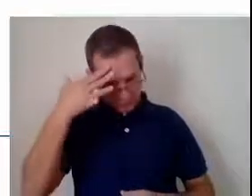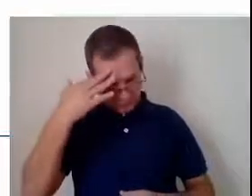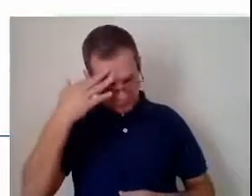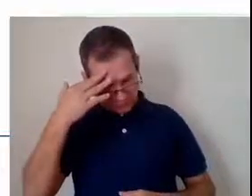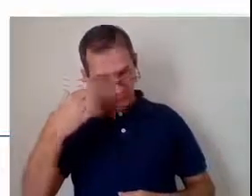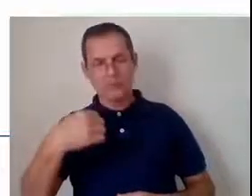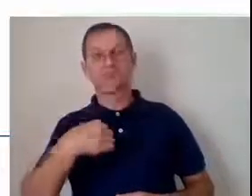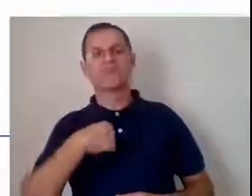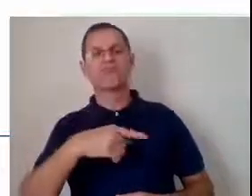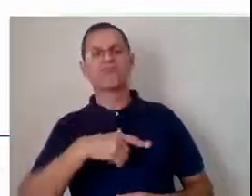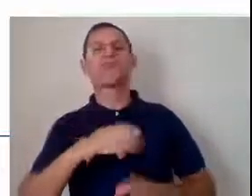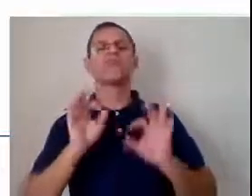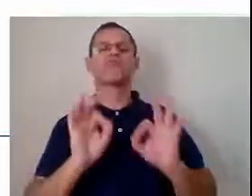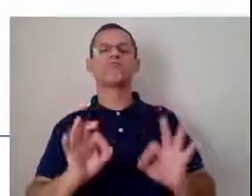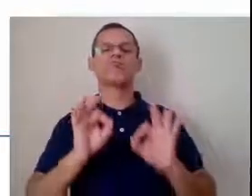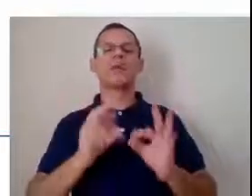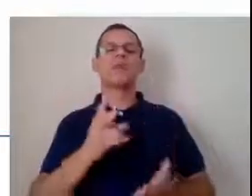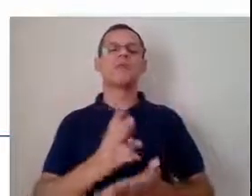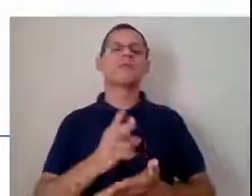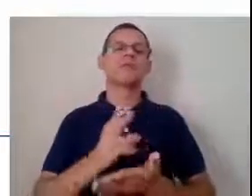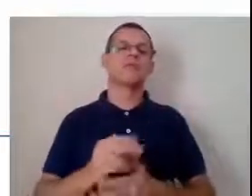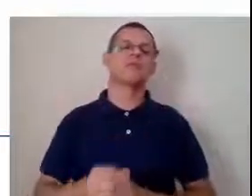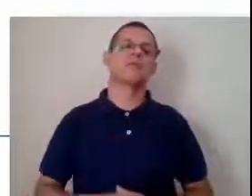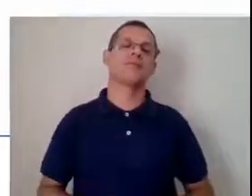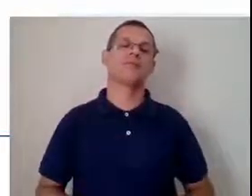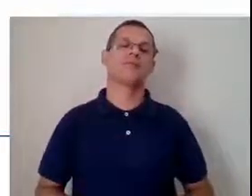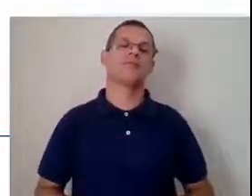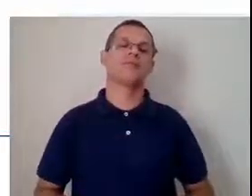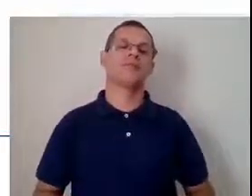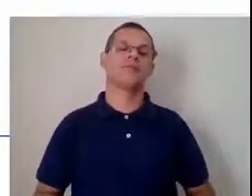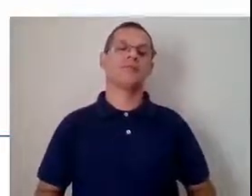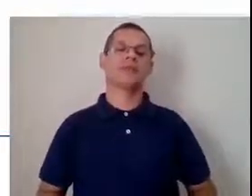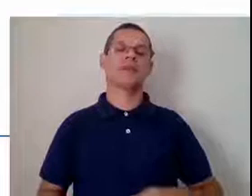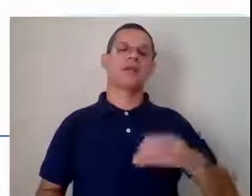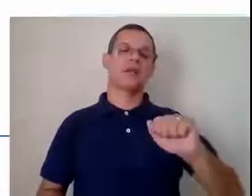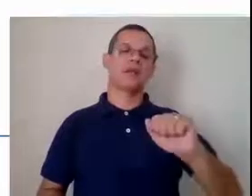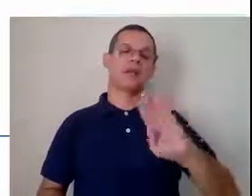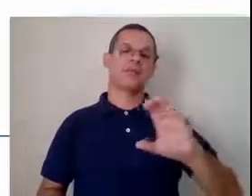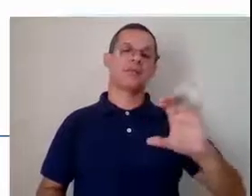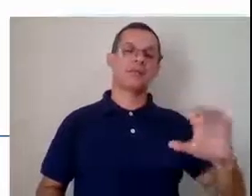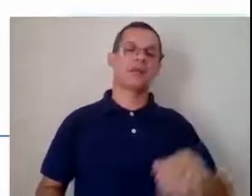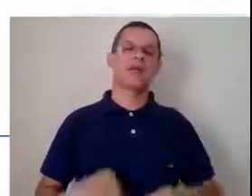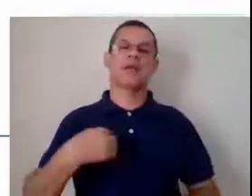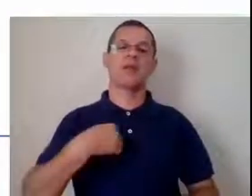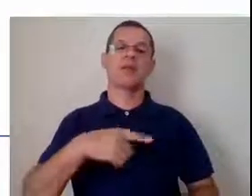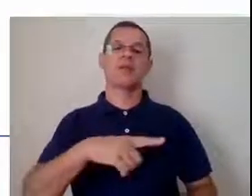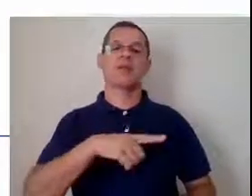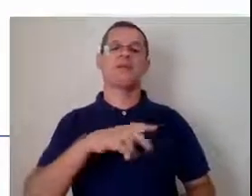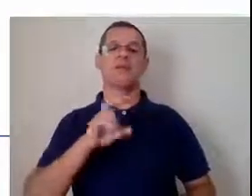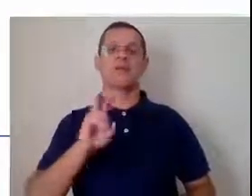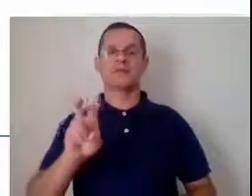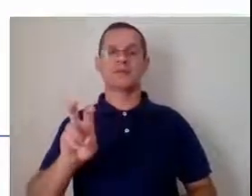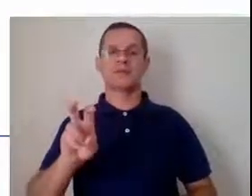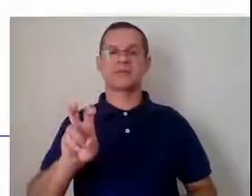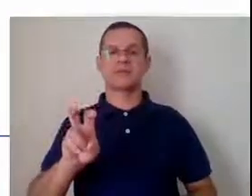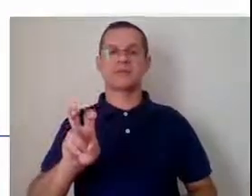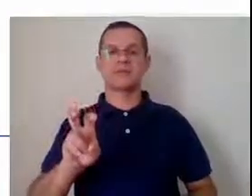coisa que eu tenho certeza entre A, B e C, eu tenho